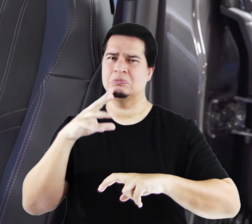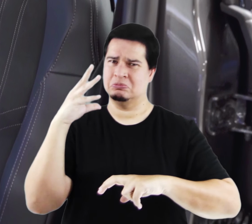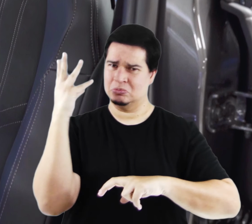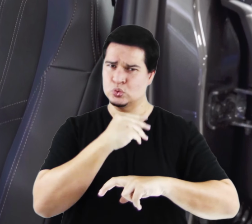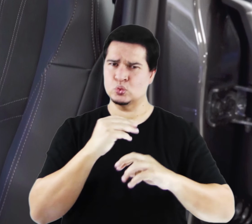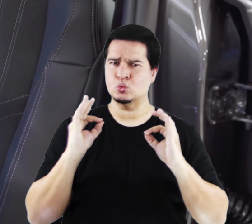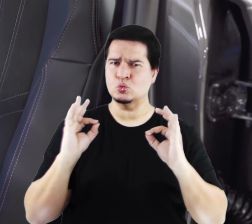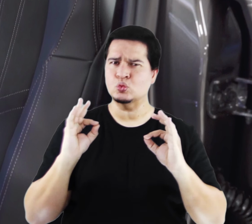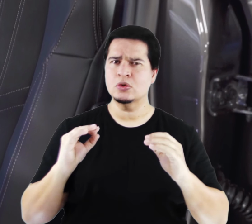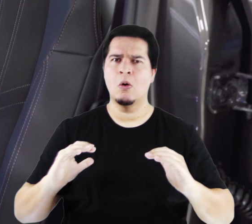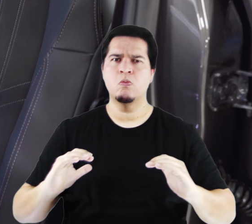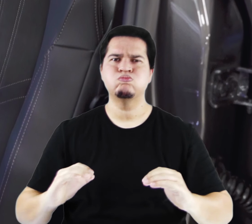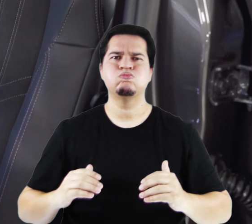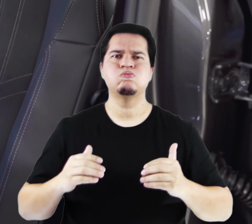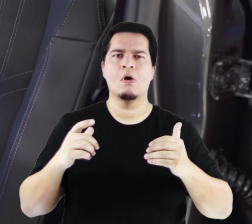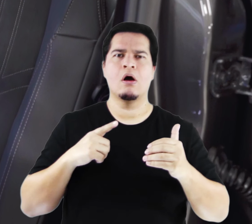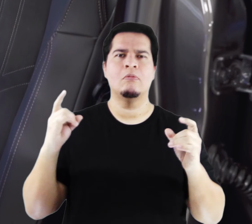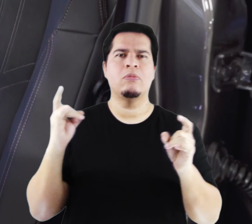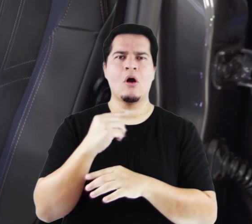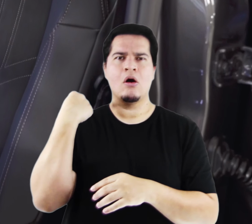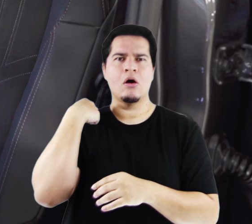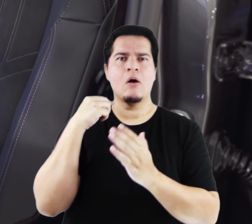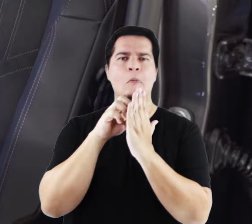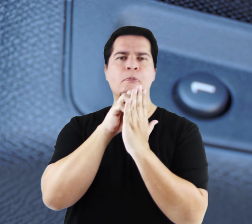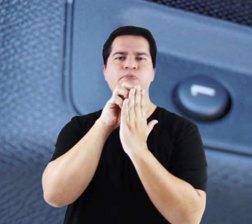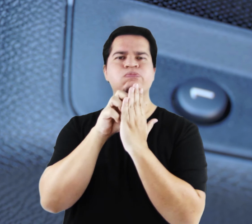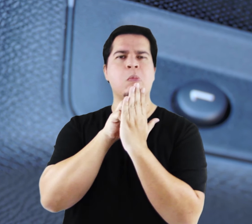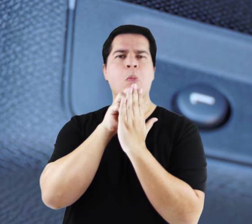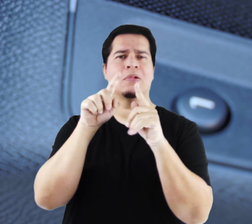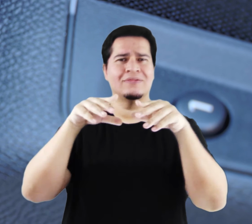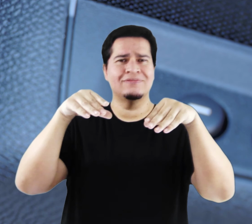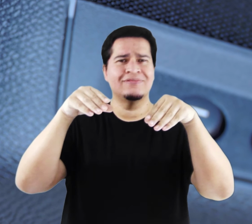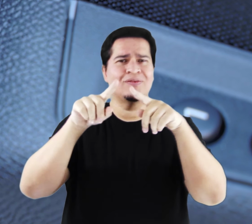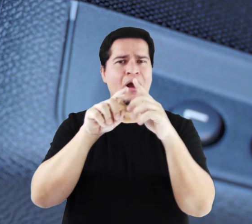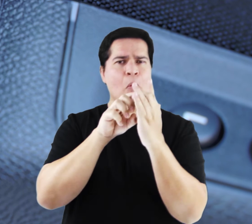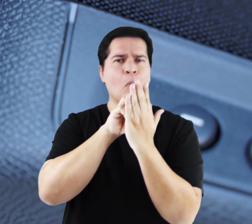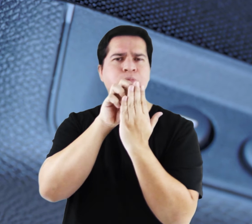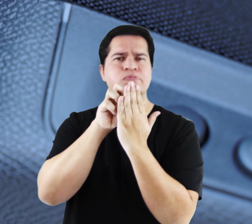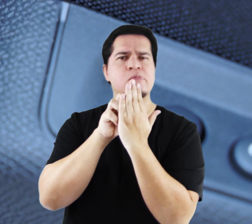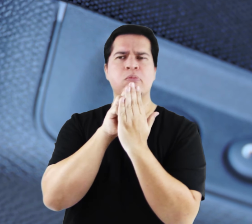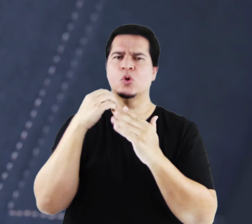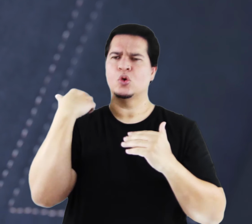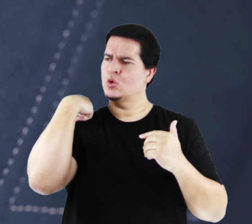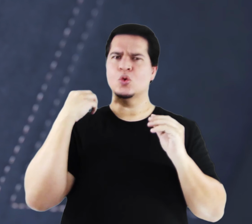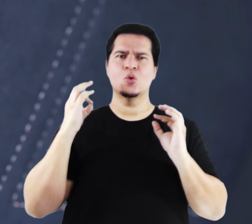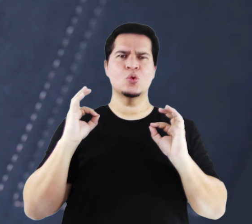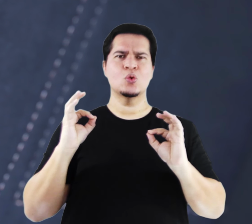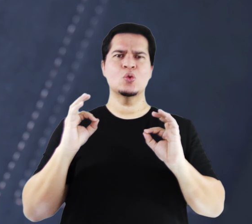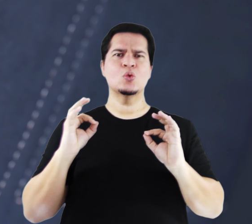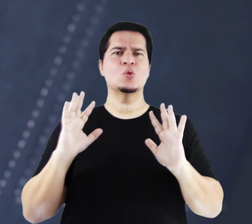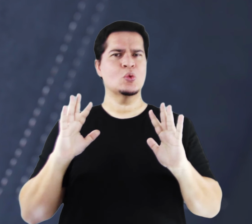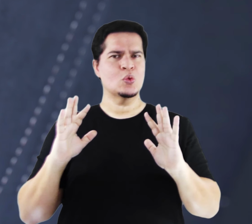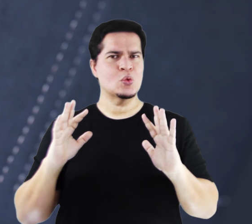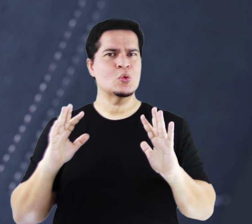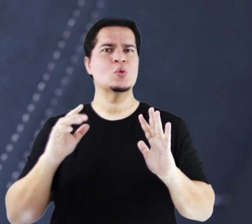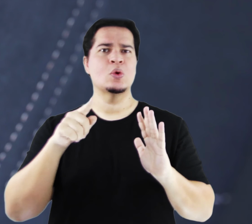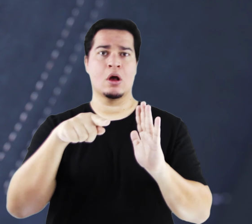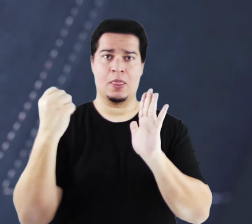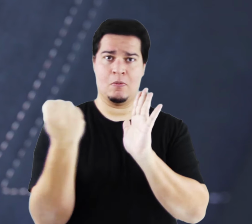especial. Tem inclusive um massageador aqui, que você aperta uma tecla aqui do lado para o motorista, então é muito legal. Alcantara e